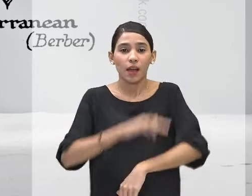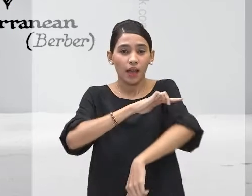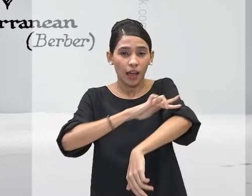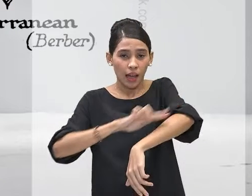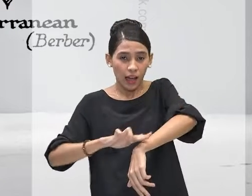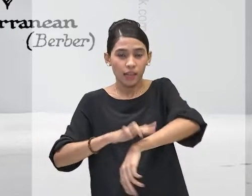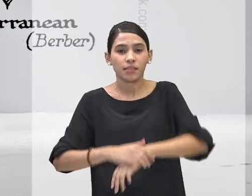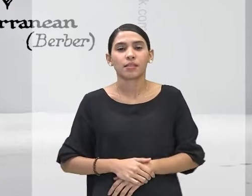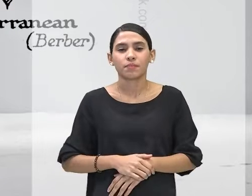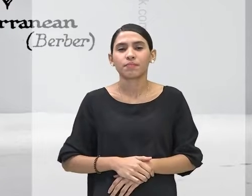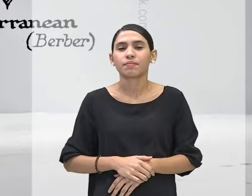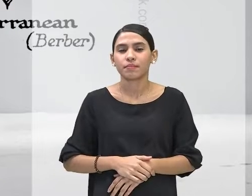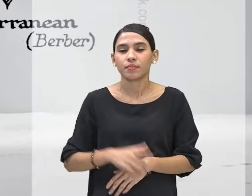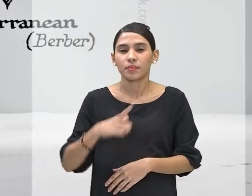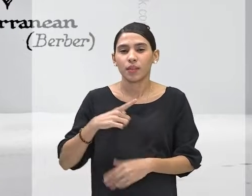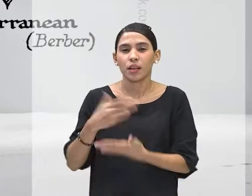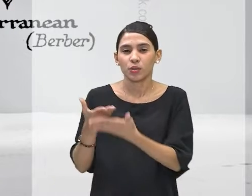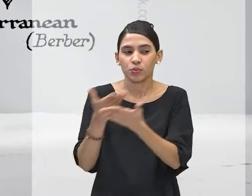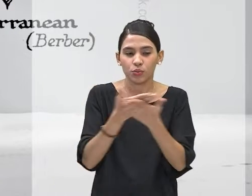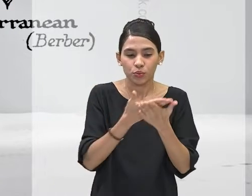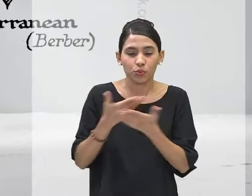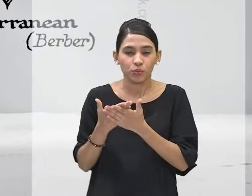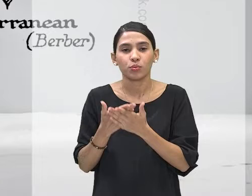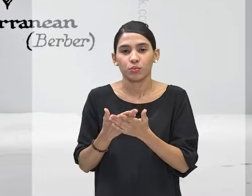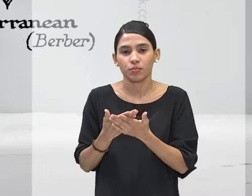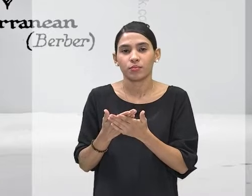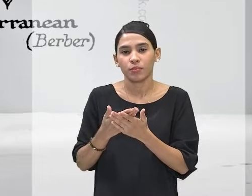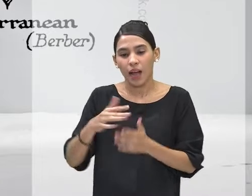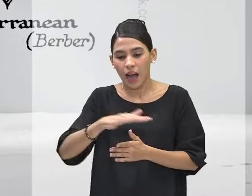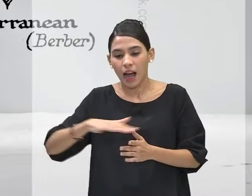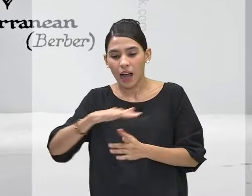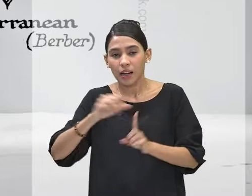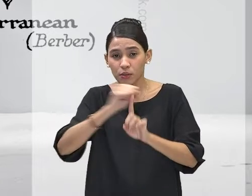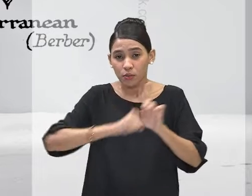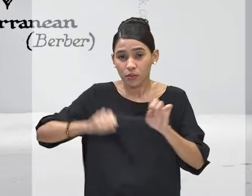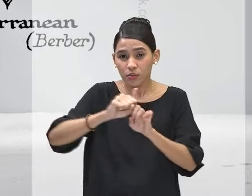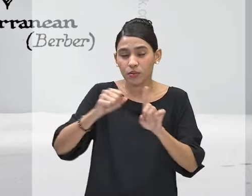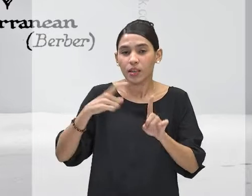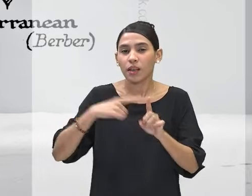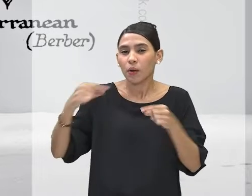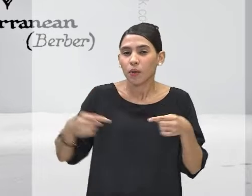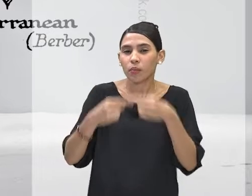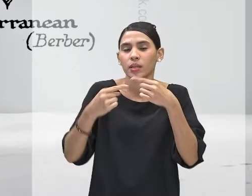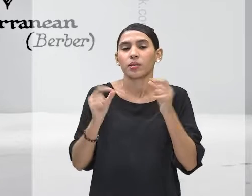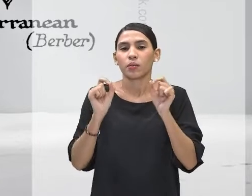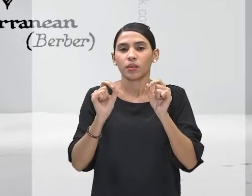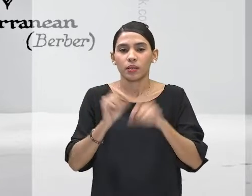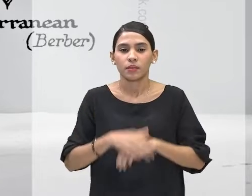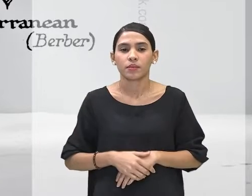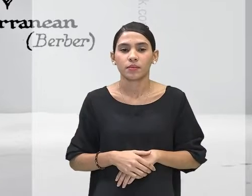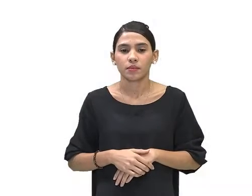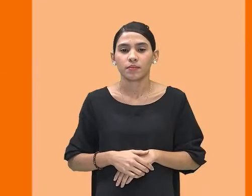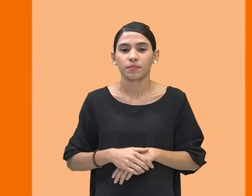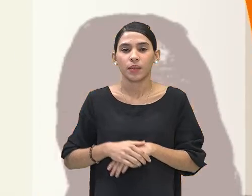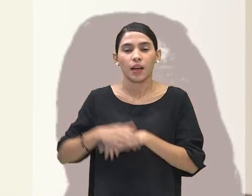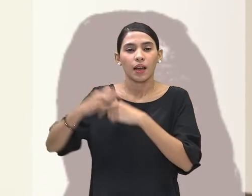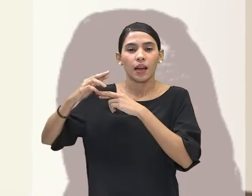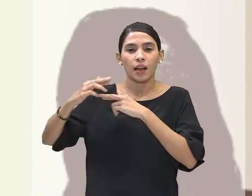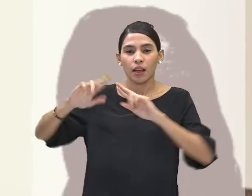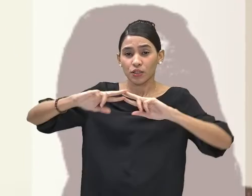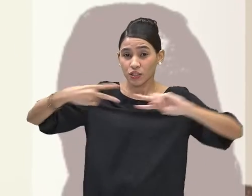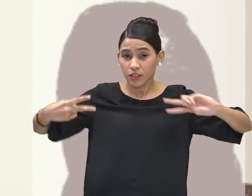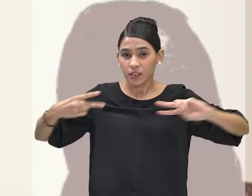conceito complexo e muito estudado aí pela sociologia e tem a ver com as questões genéticas.